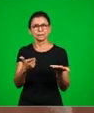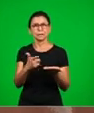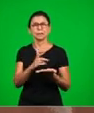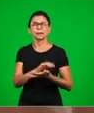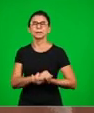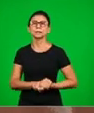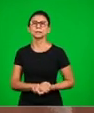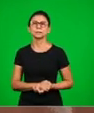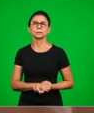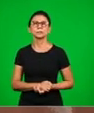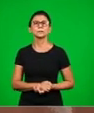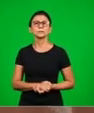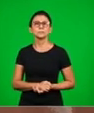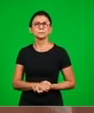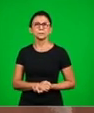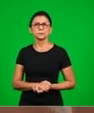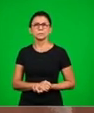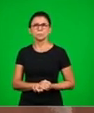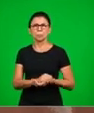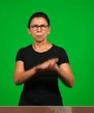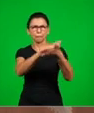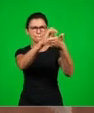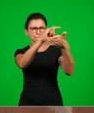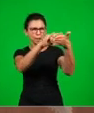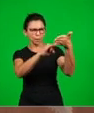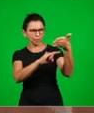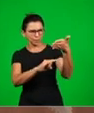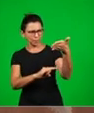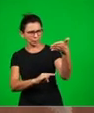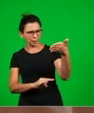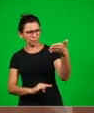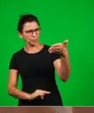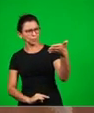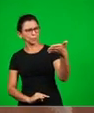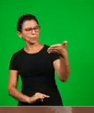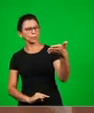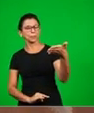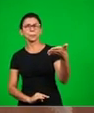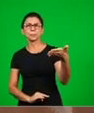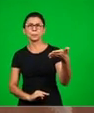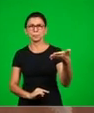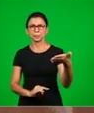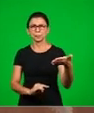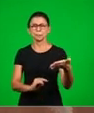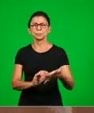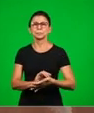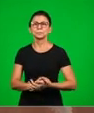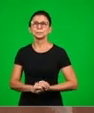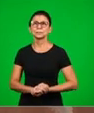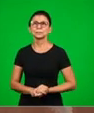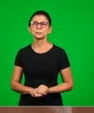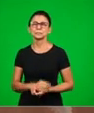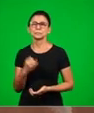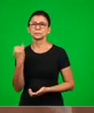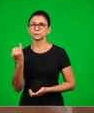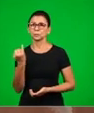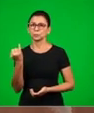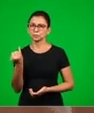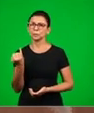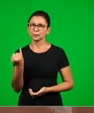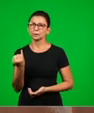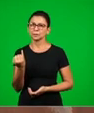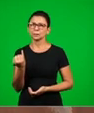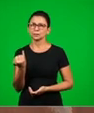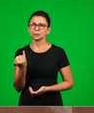jornal, página completa, inteira, no centro do jornal, uma distribuição importante para nós,